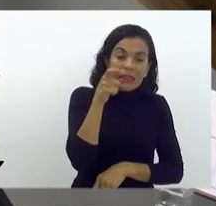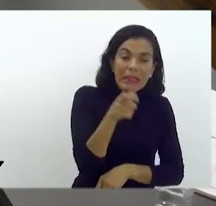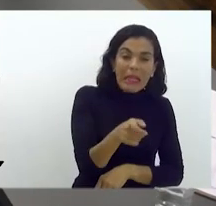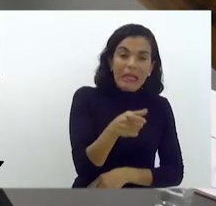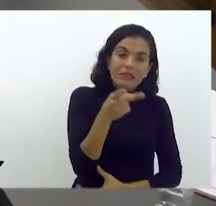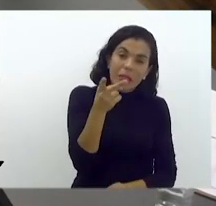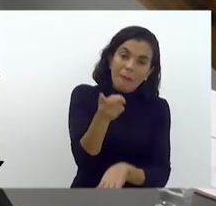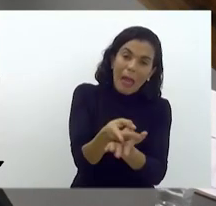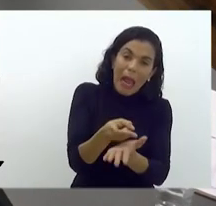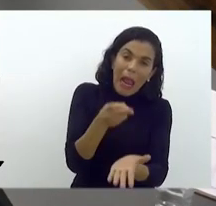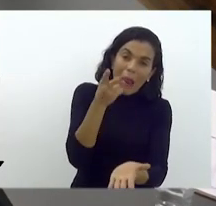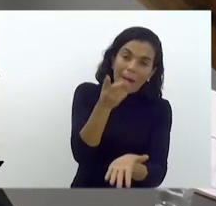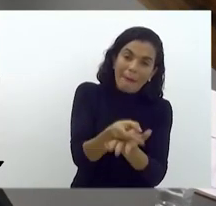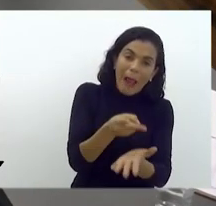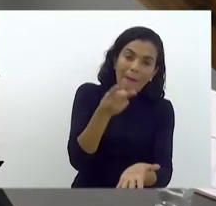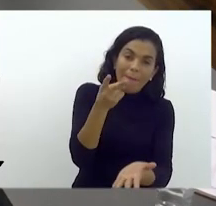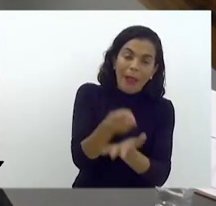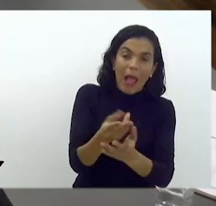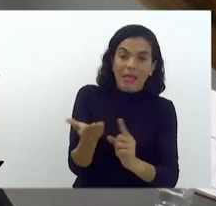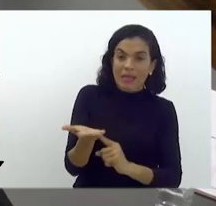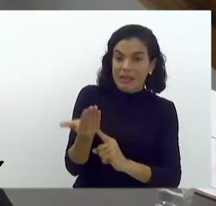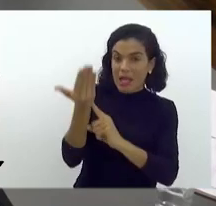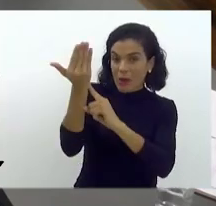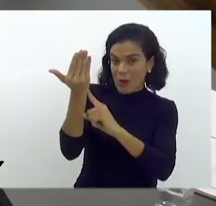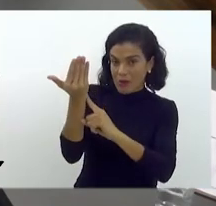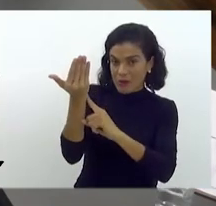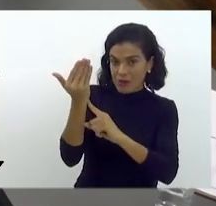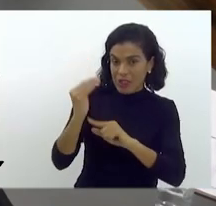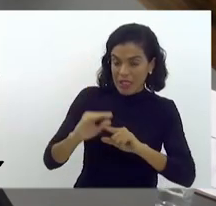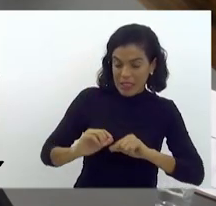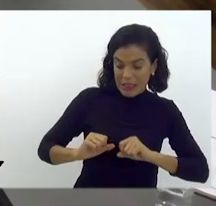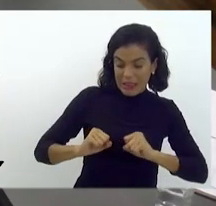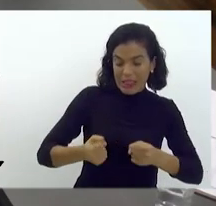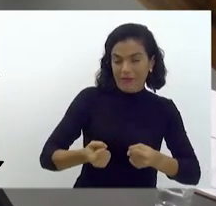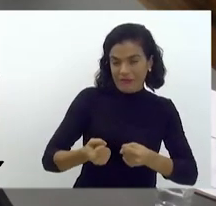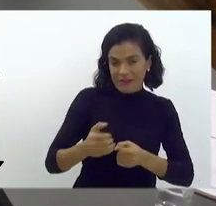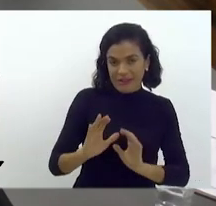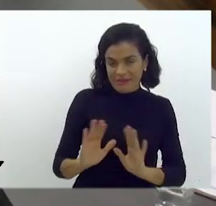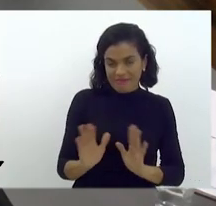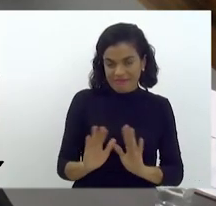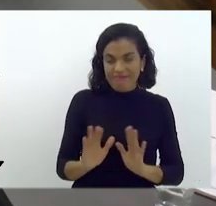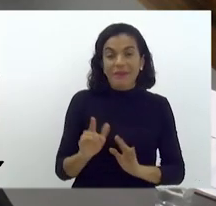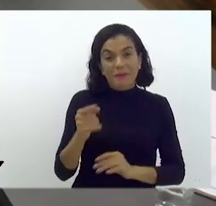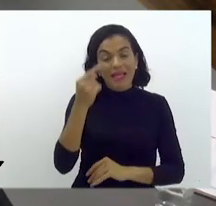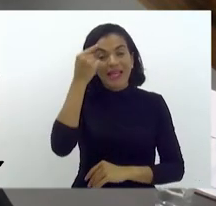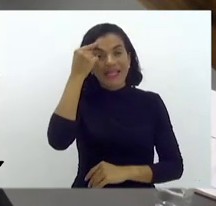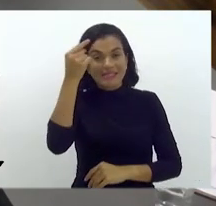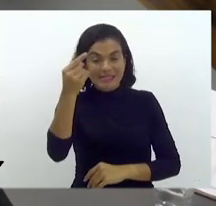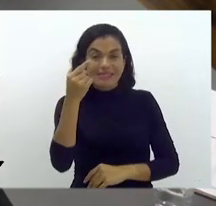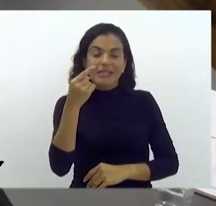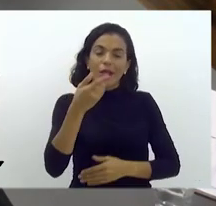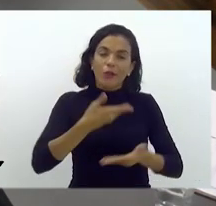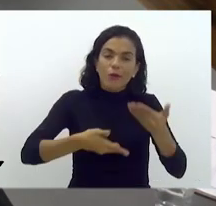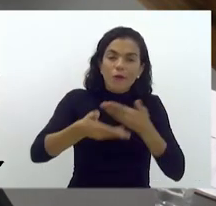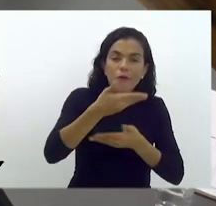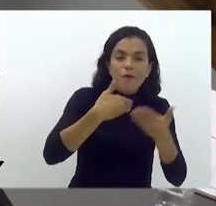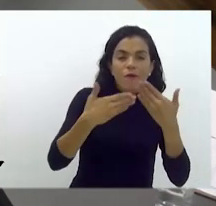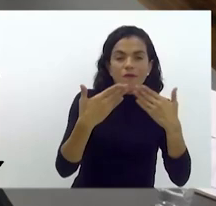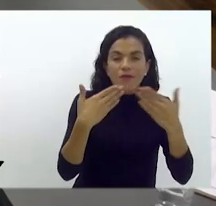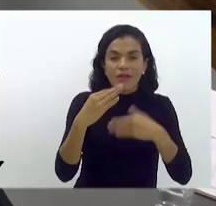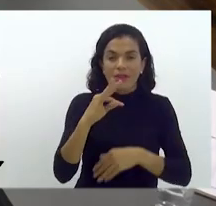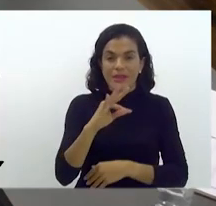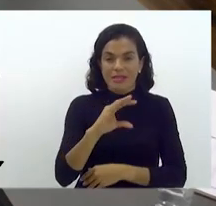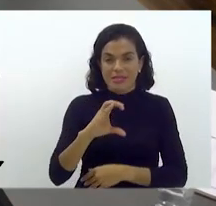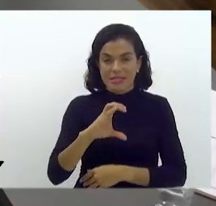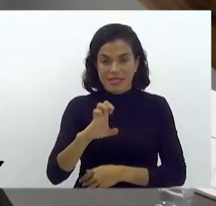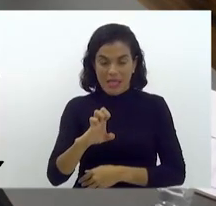perpetuar a tecnologia nas ações defendidas aqui então acho que essa ideia de uma conversa acontecer pode